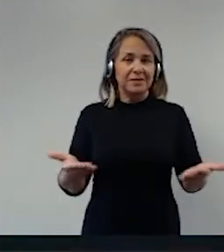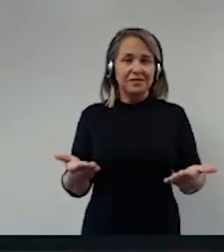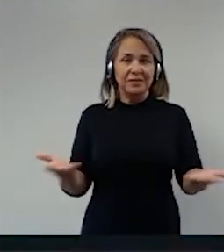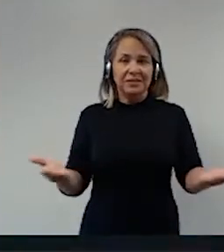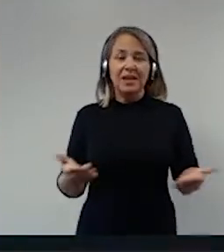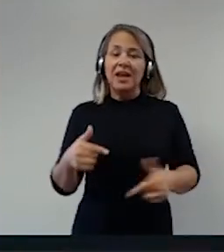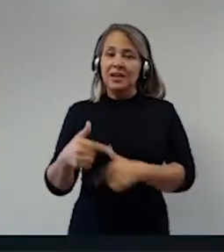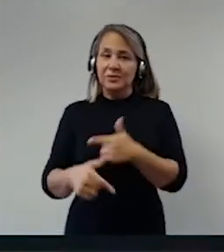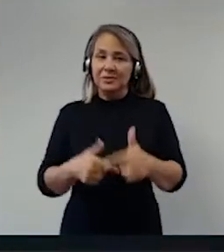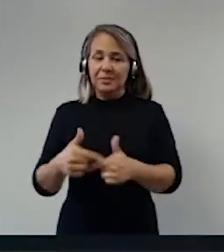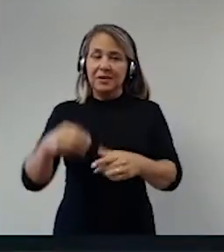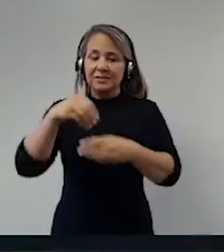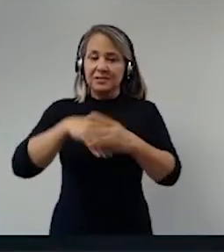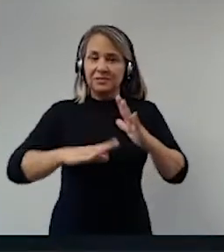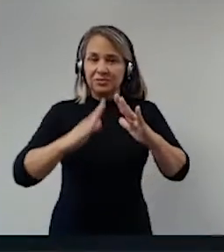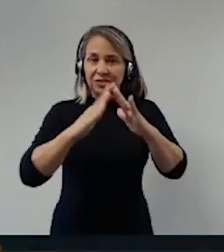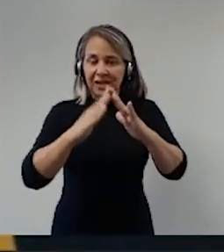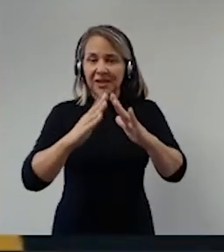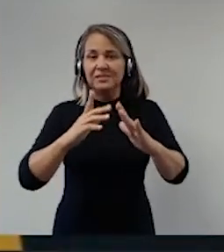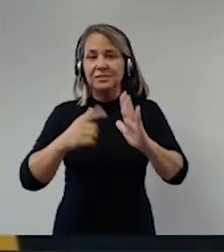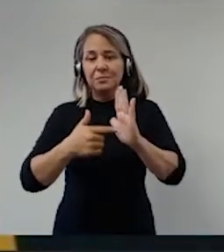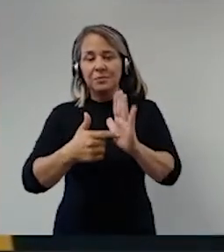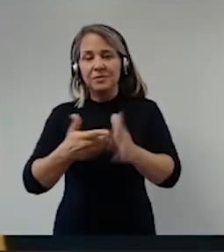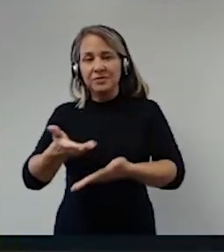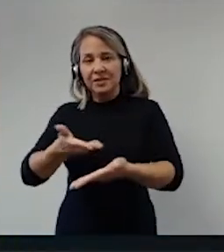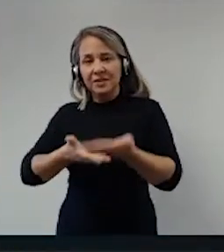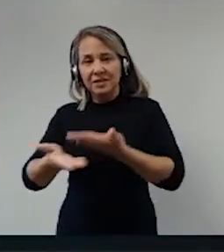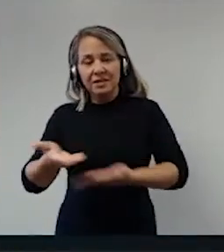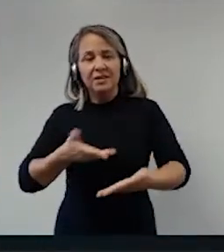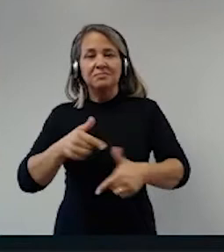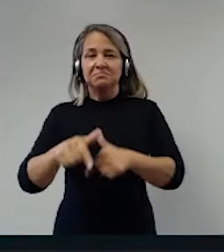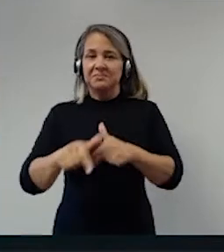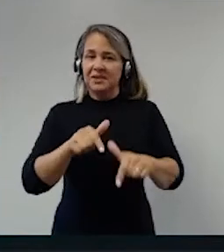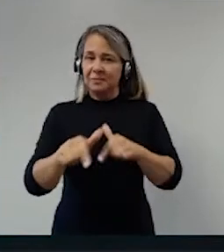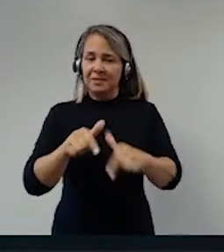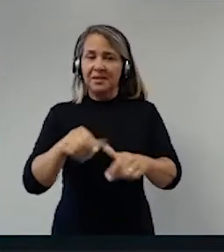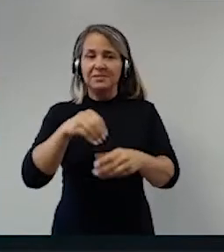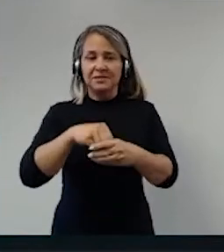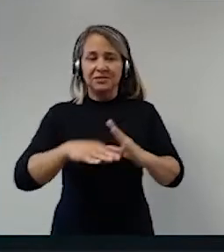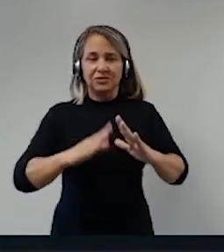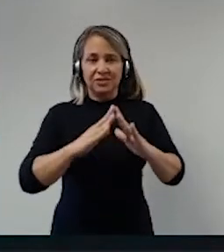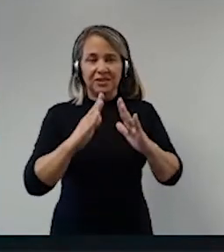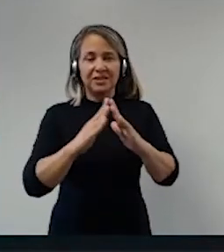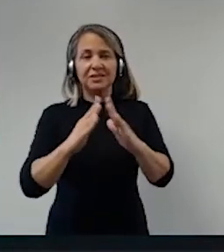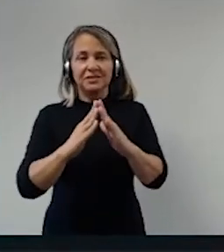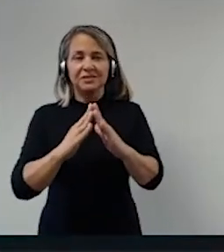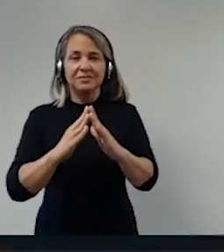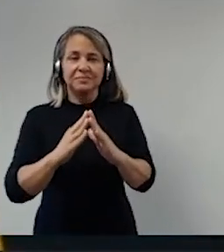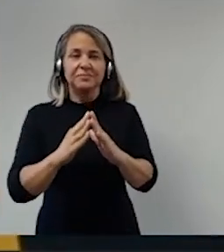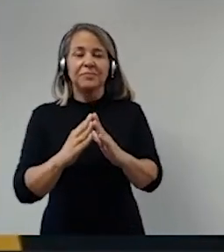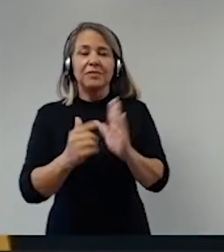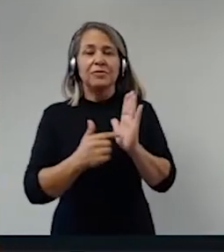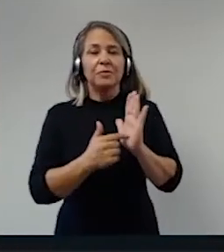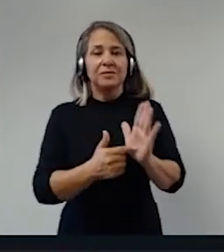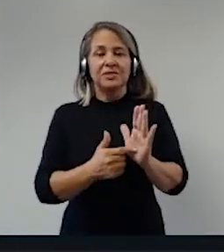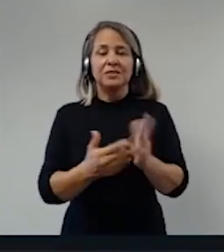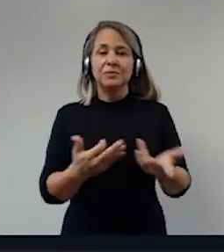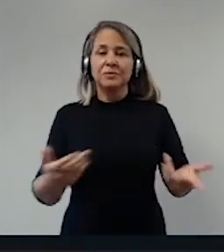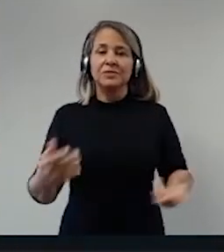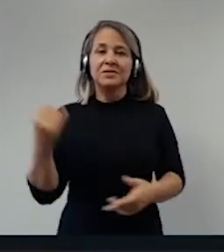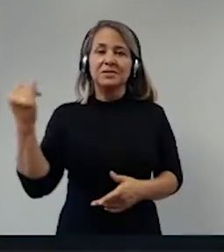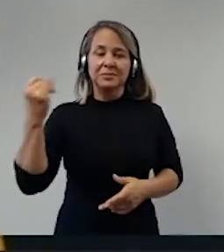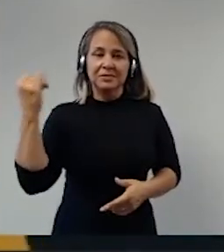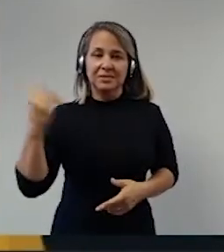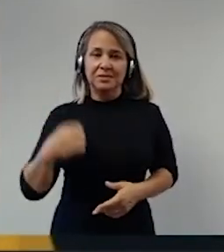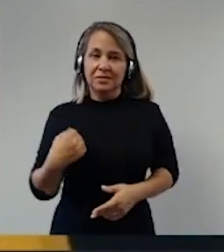e o trabalho home office, as relações naquelas atividades que foram colocadas como essenciais,